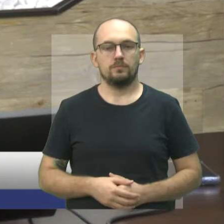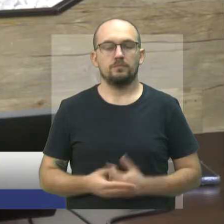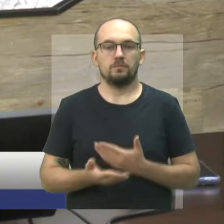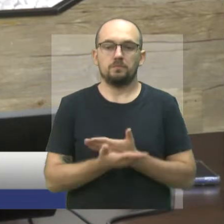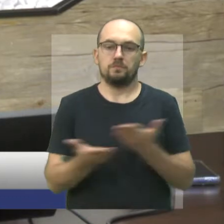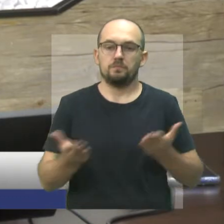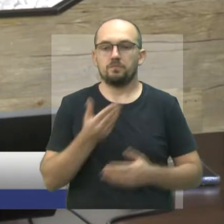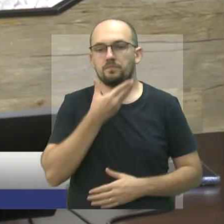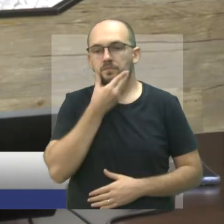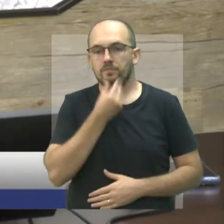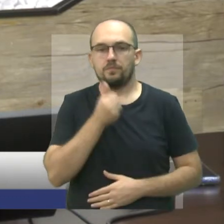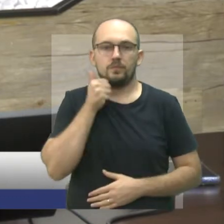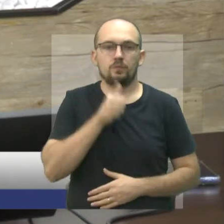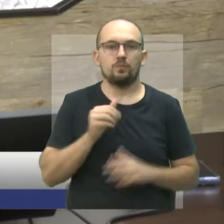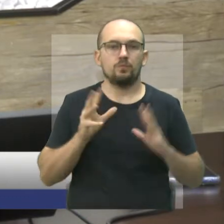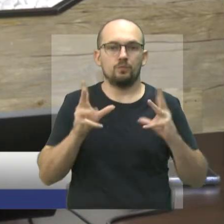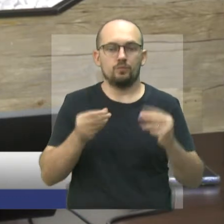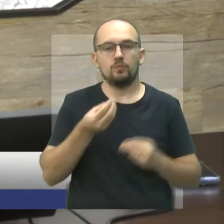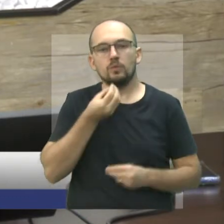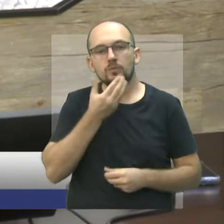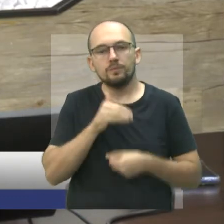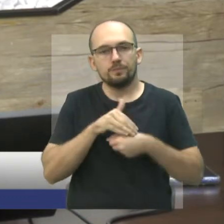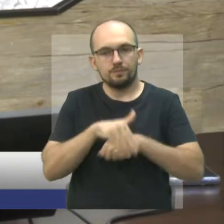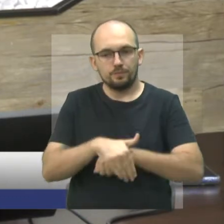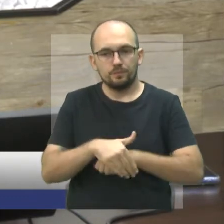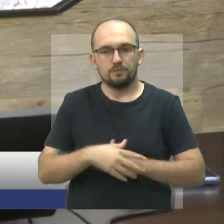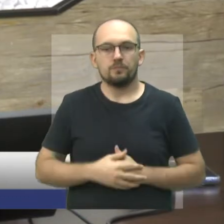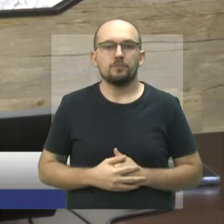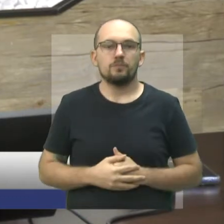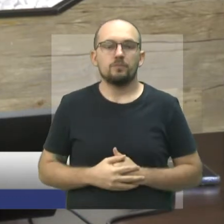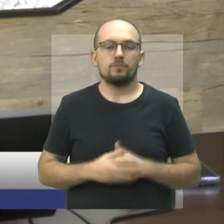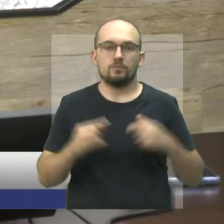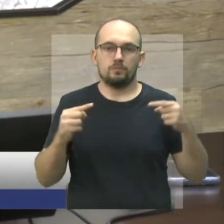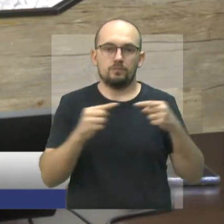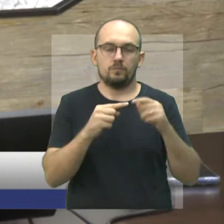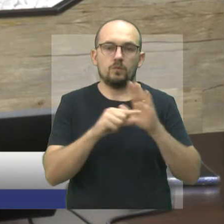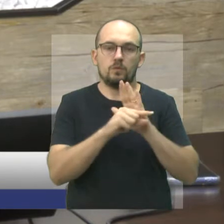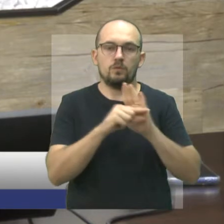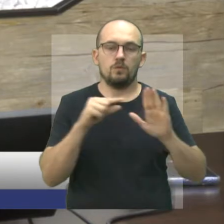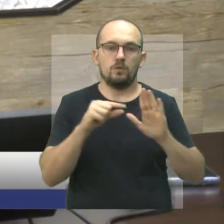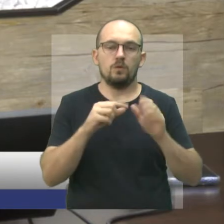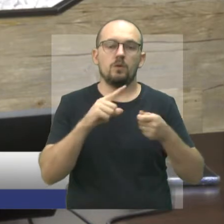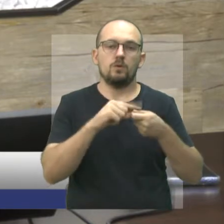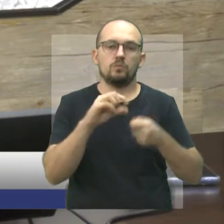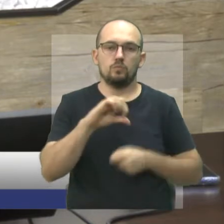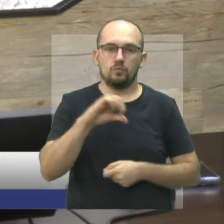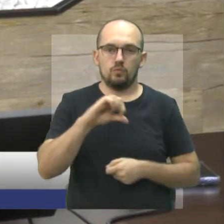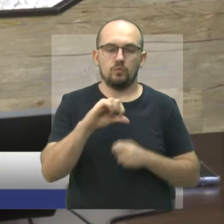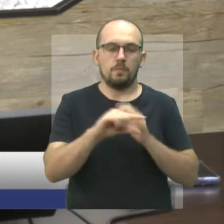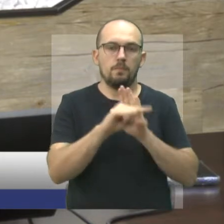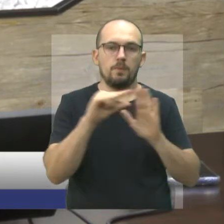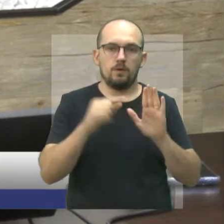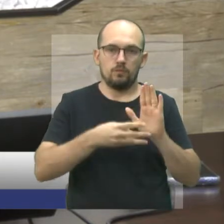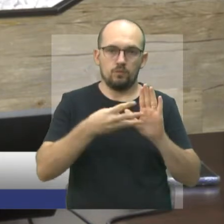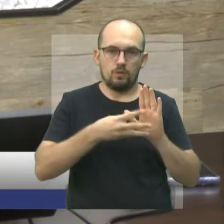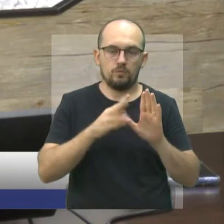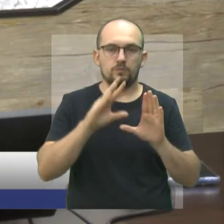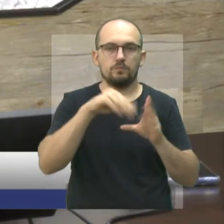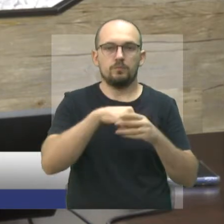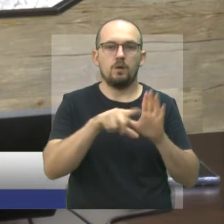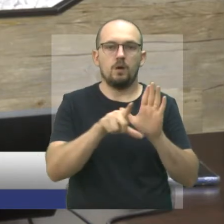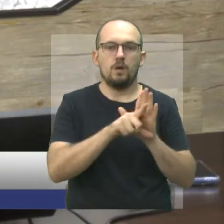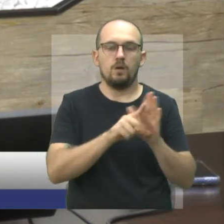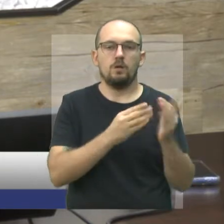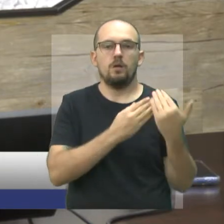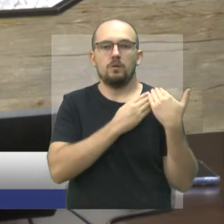Senhoras e senhores, boa noite. Em cumprimento ao artigo 9º, parágrafo 4 da Lei de Responsabilidade Fiscal, vamos